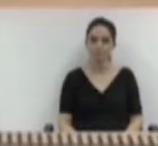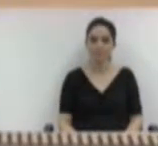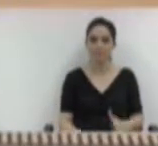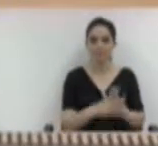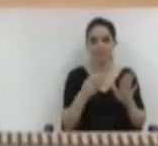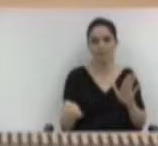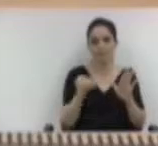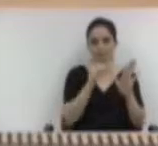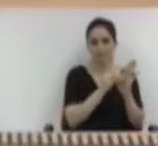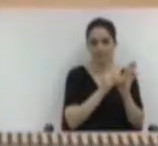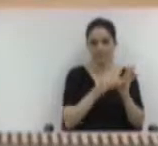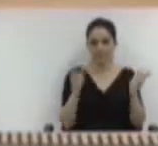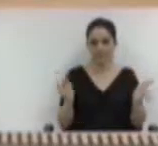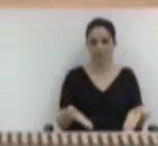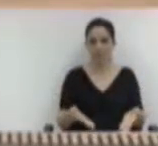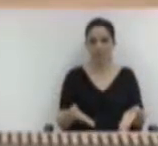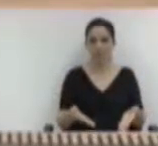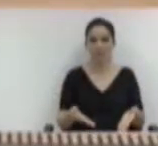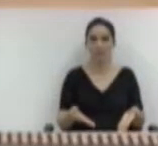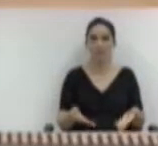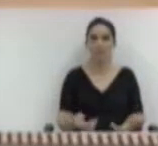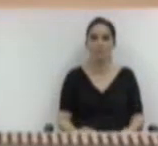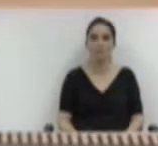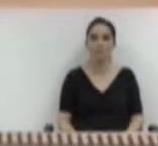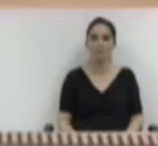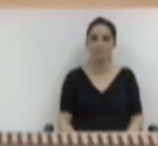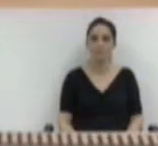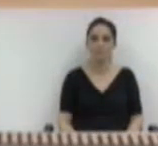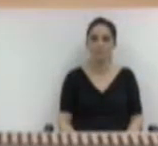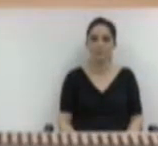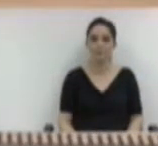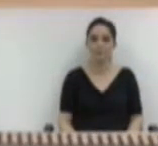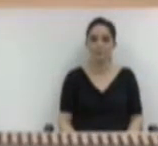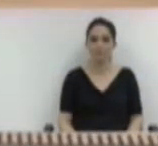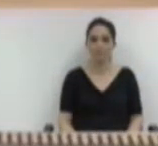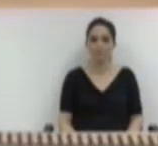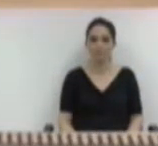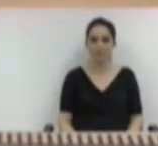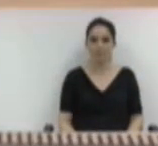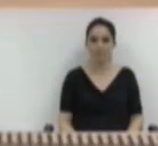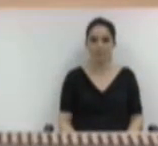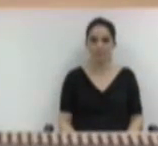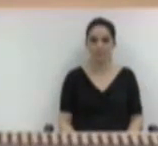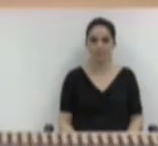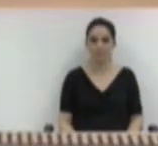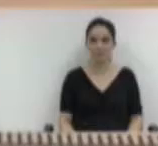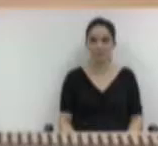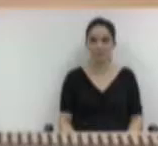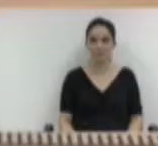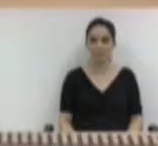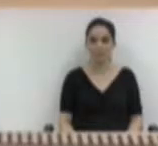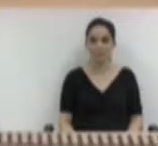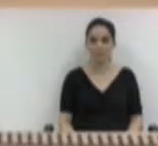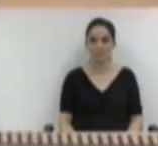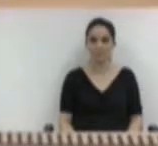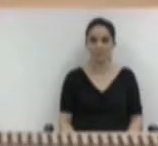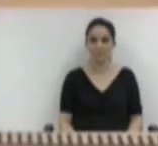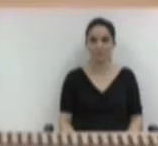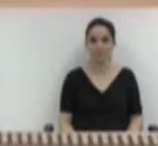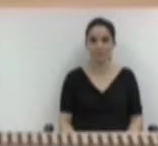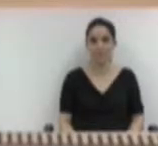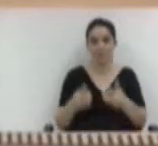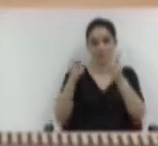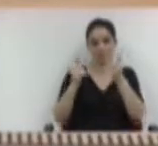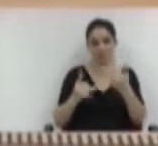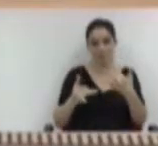A emenda número 203 ao projeto de lei número 177 é recebida pela presidência e comunica aos